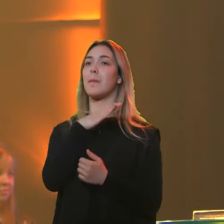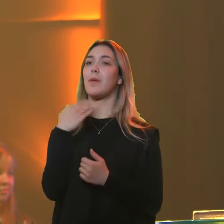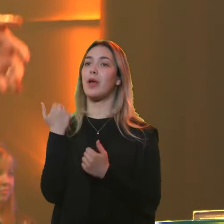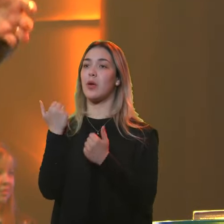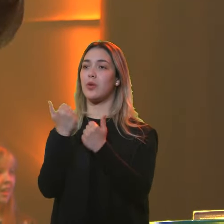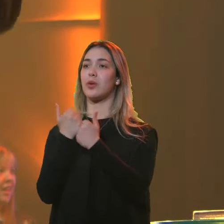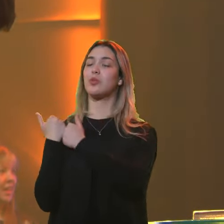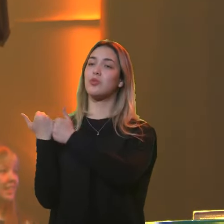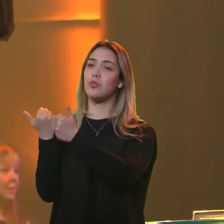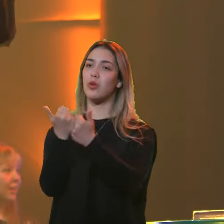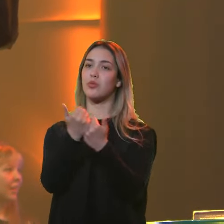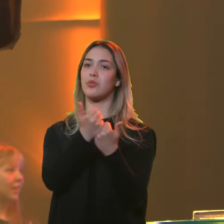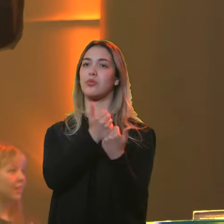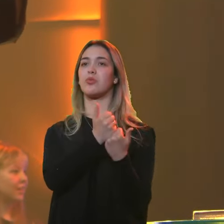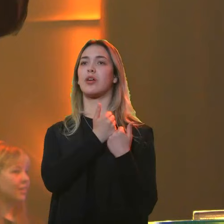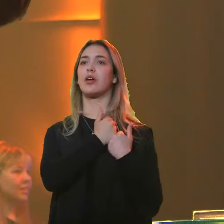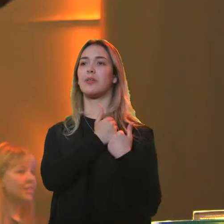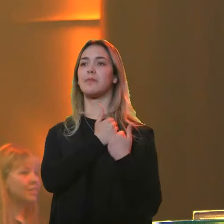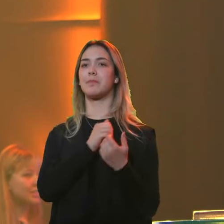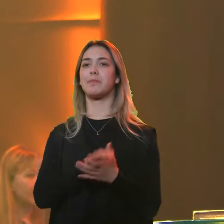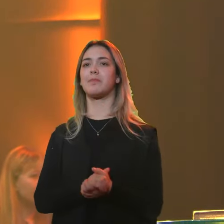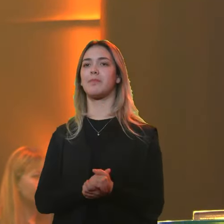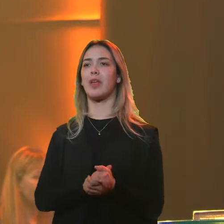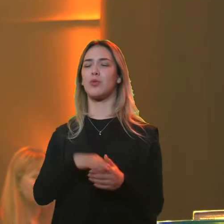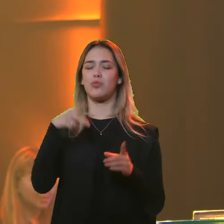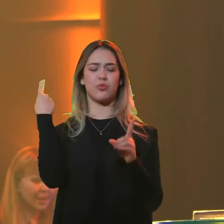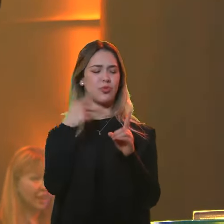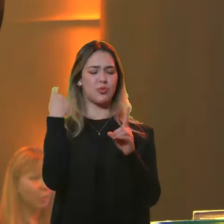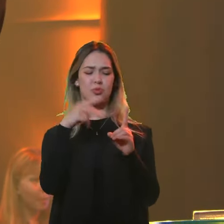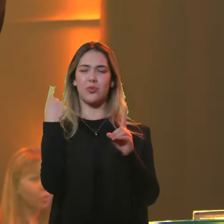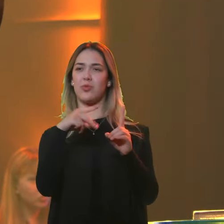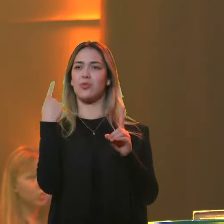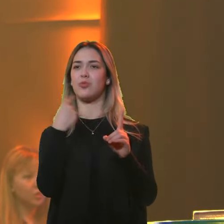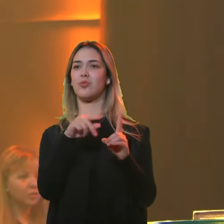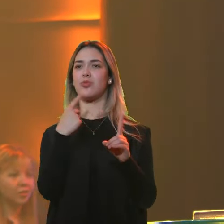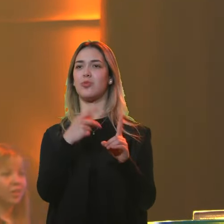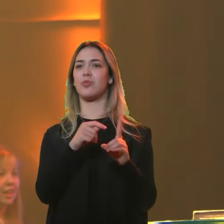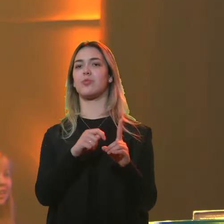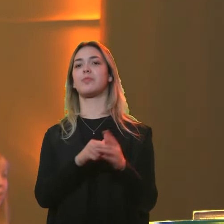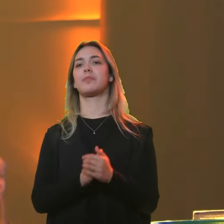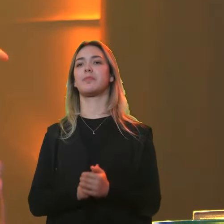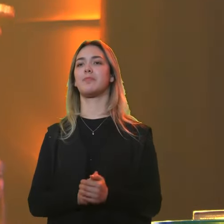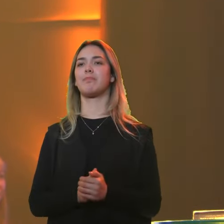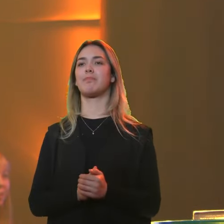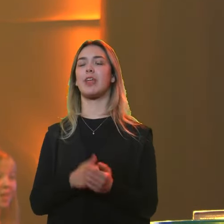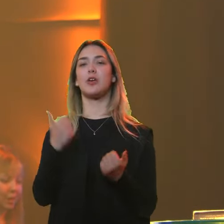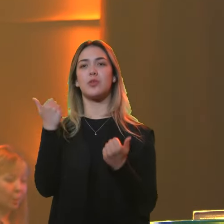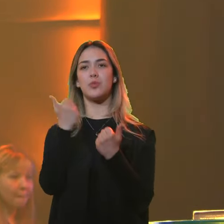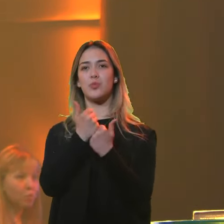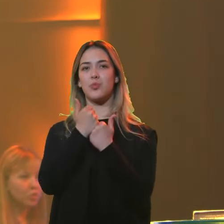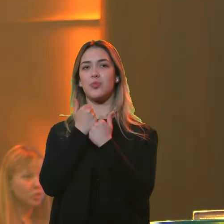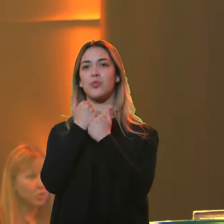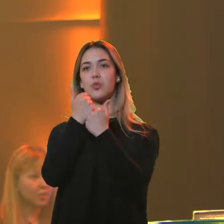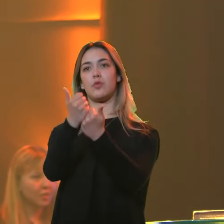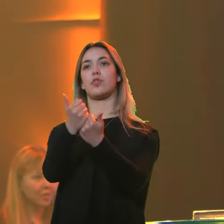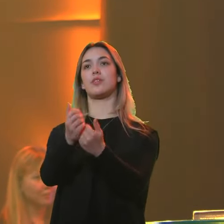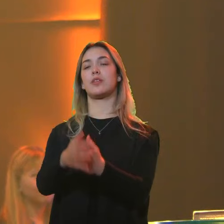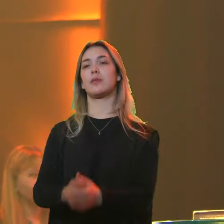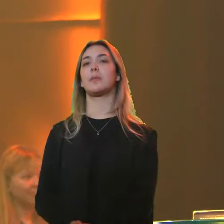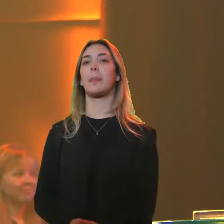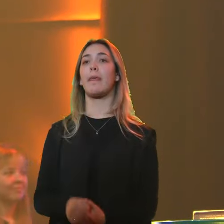pés e ter levado chibatadas antes e uma coroa de espinhos. Foi tudo por você, para que você